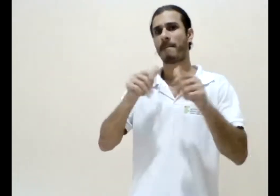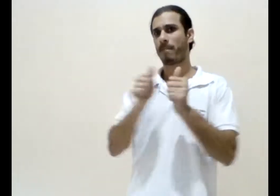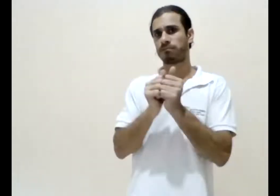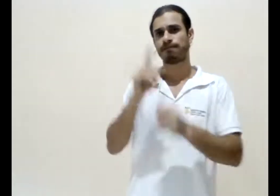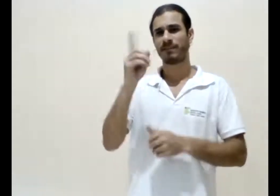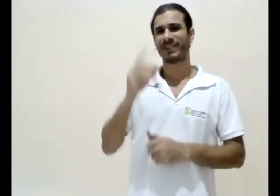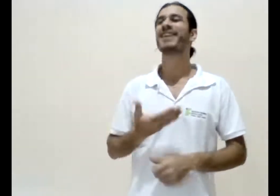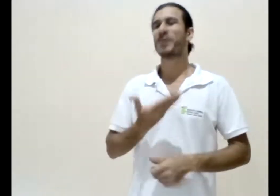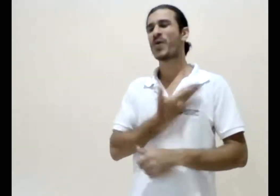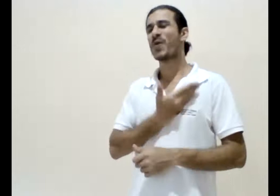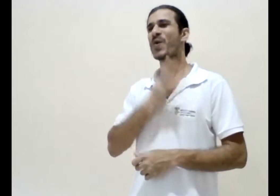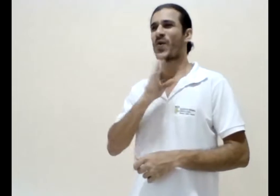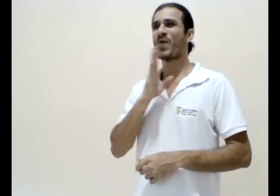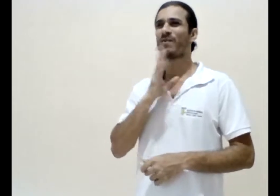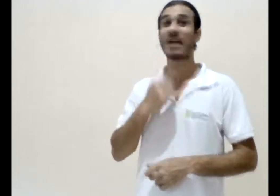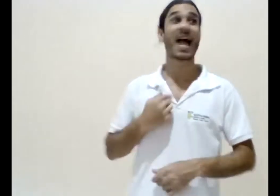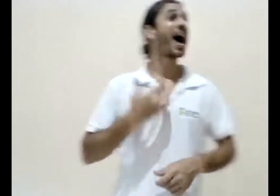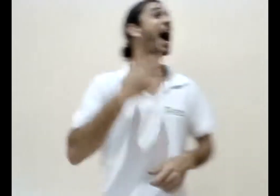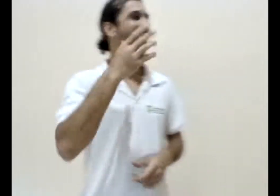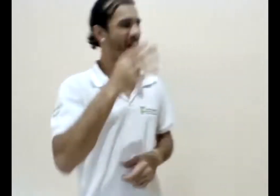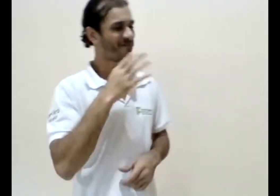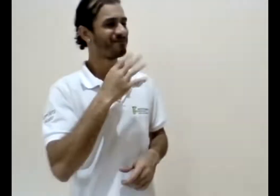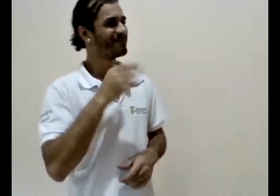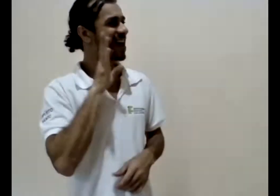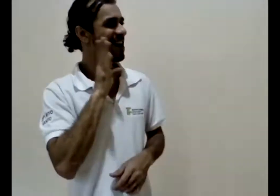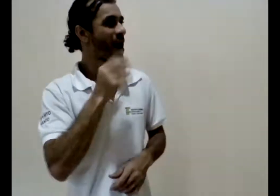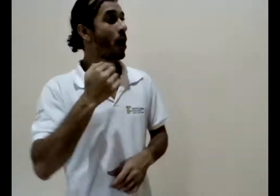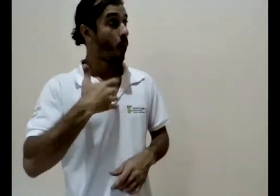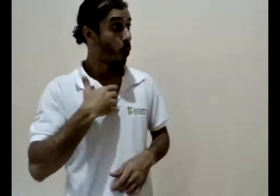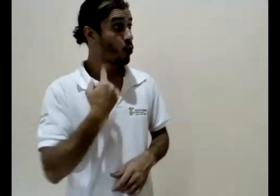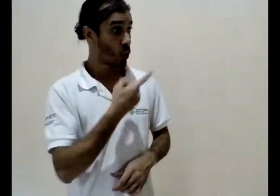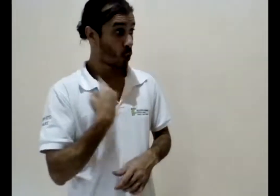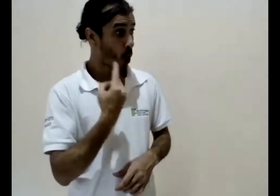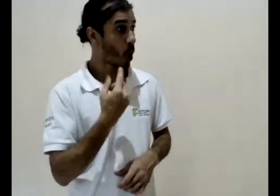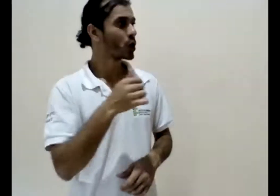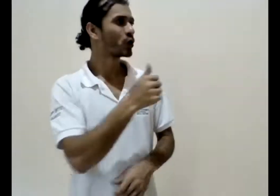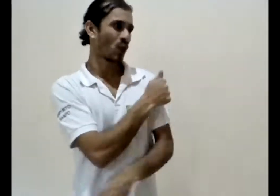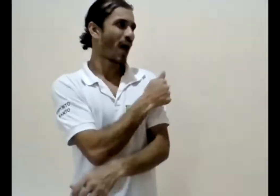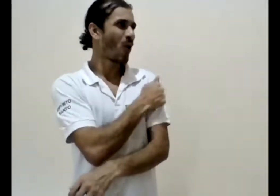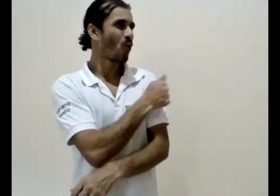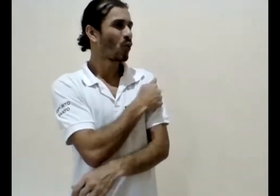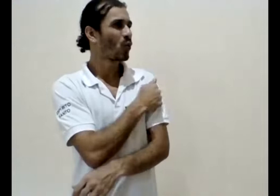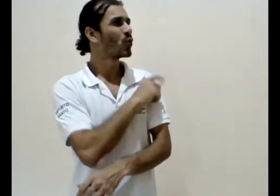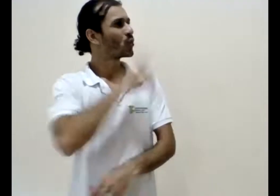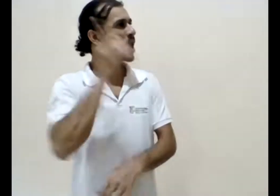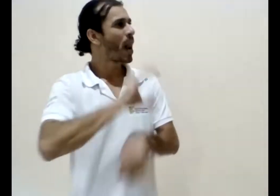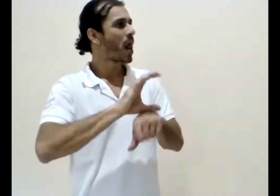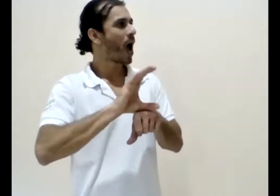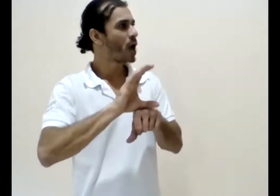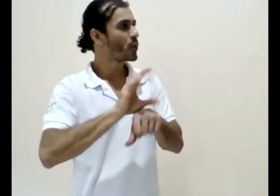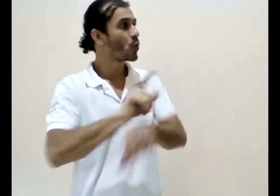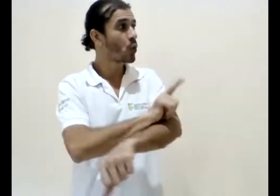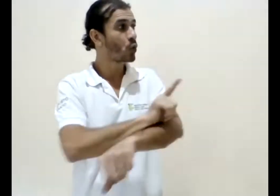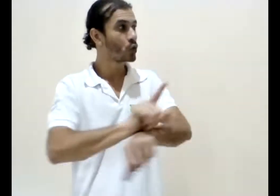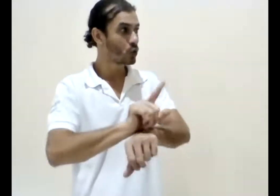Isso, foi nosso aluno, Poliana, do curso de licenciatura, né? Vê se ele se animou para fazer um